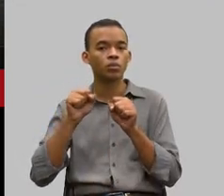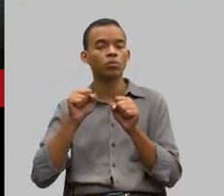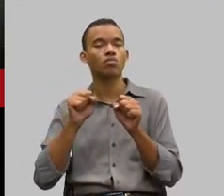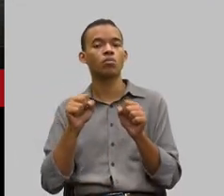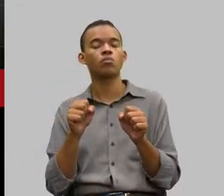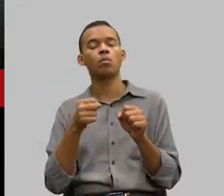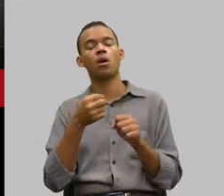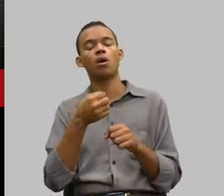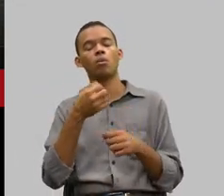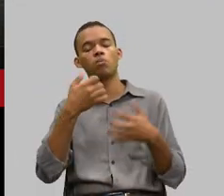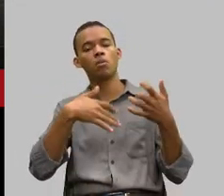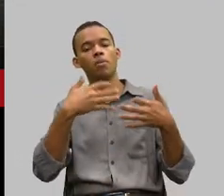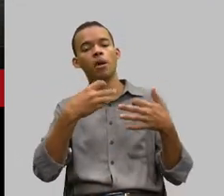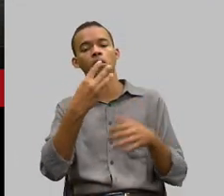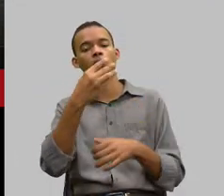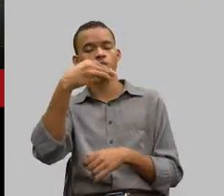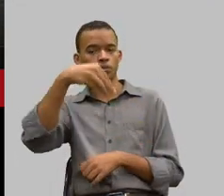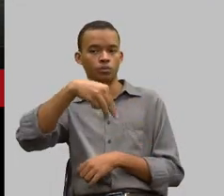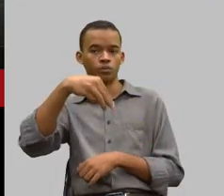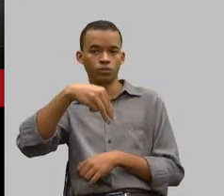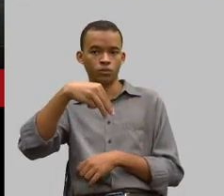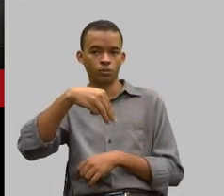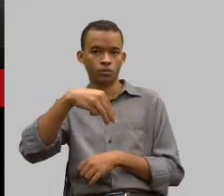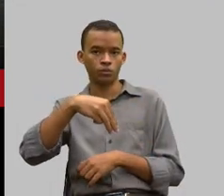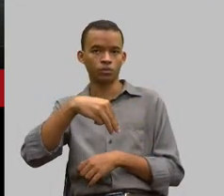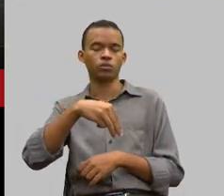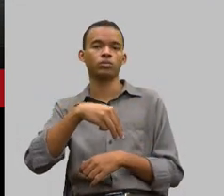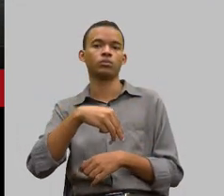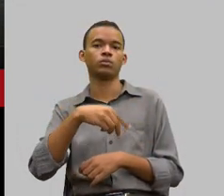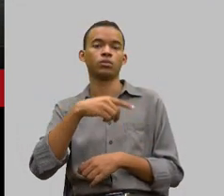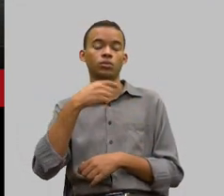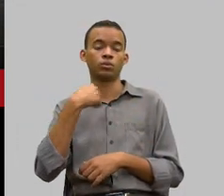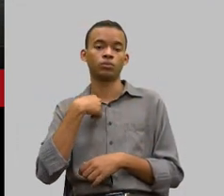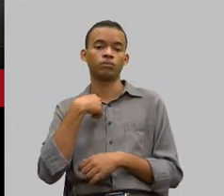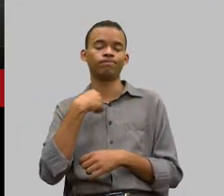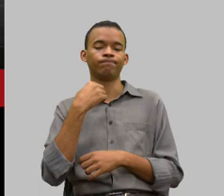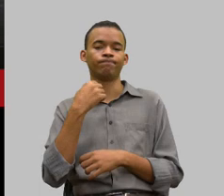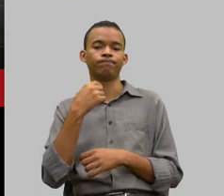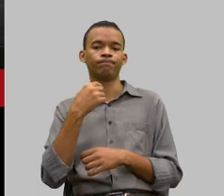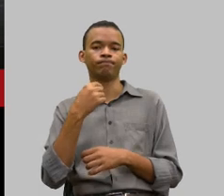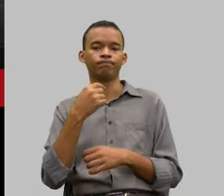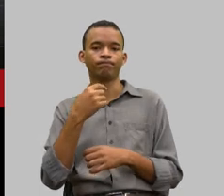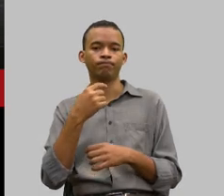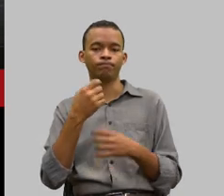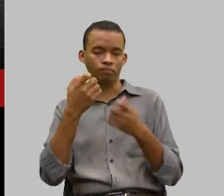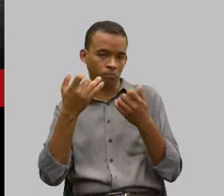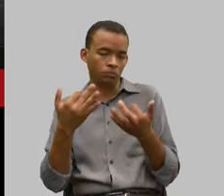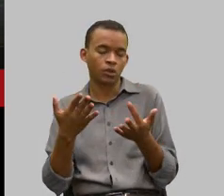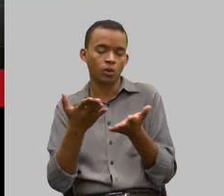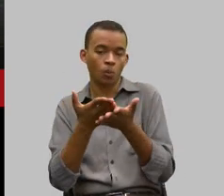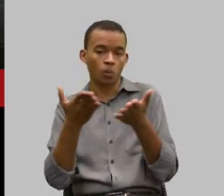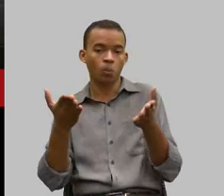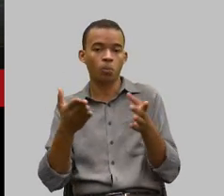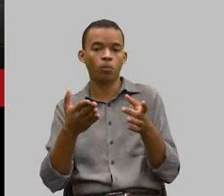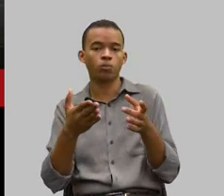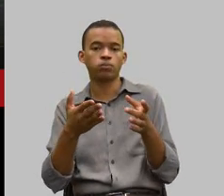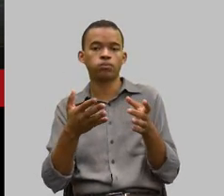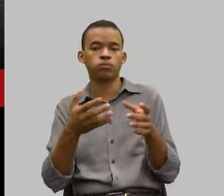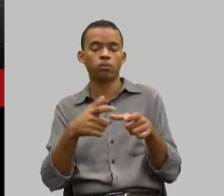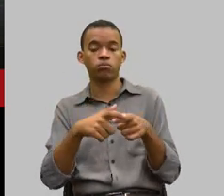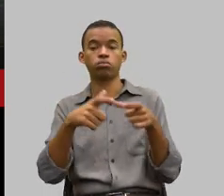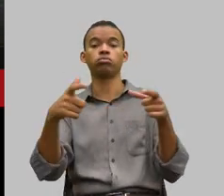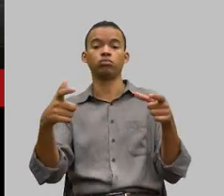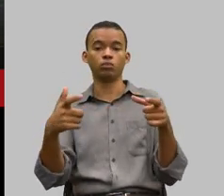como o número de parlamentares é muito grande eh nós Nós